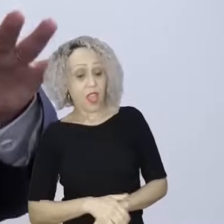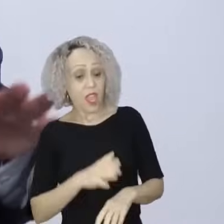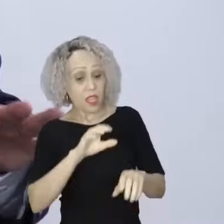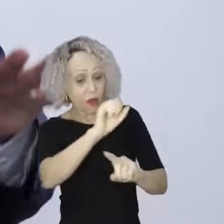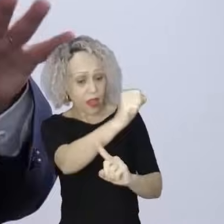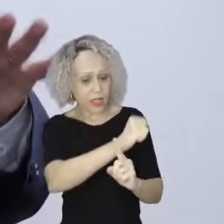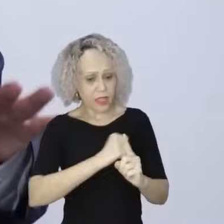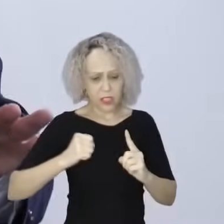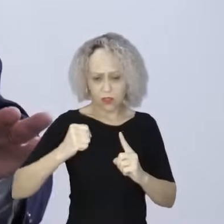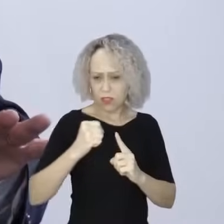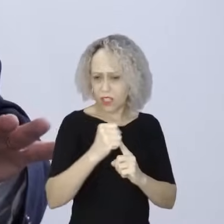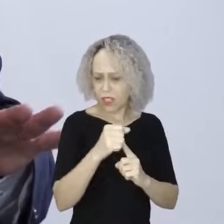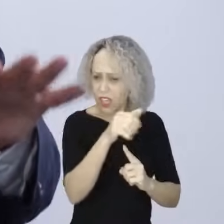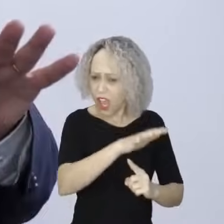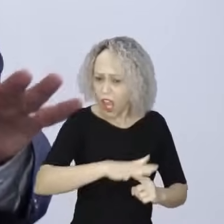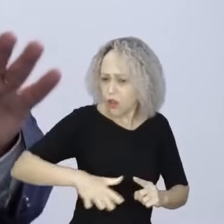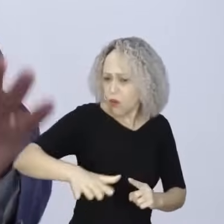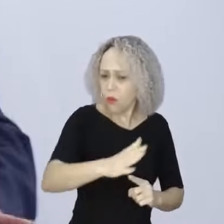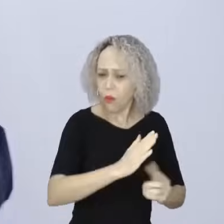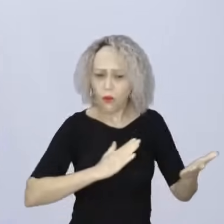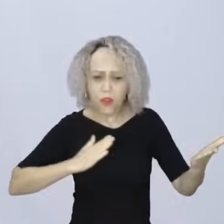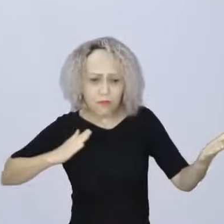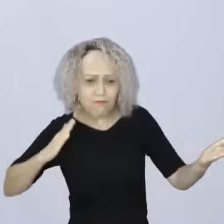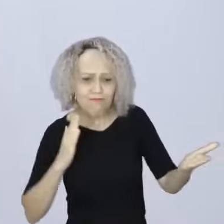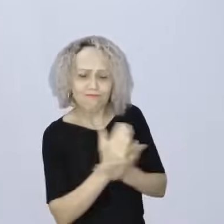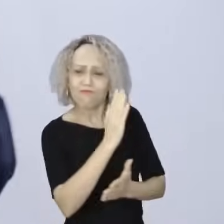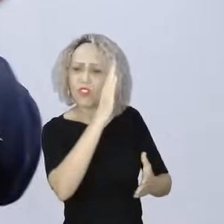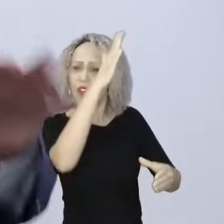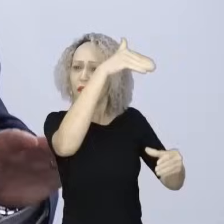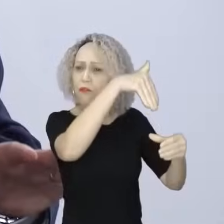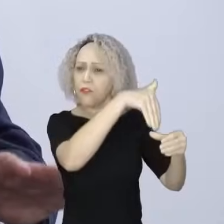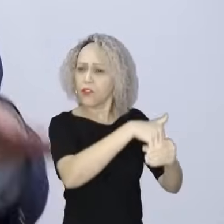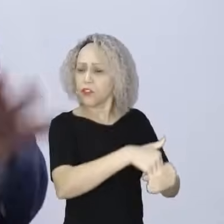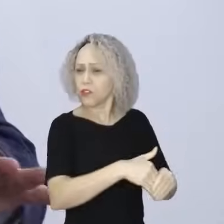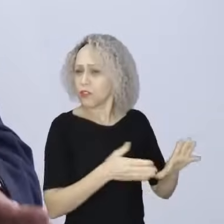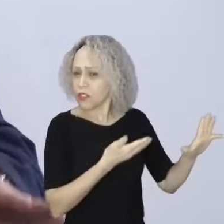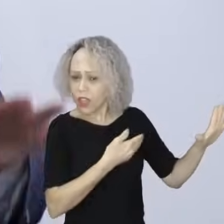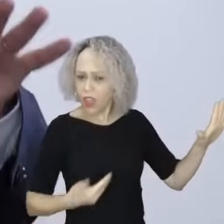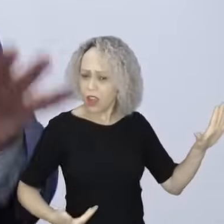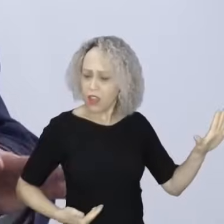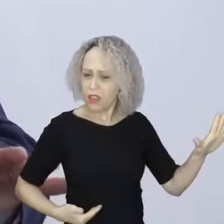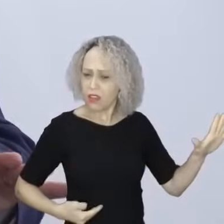ser honesto, ser leal e ser correto com o presidente e com o povo que